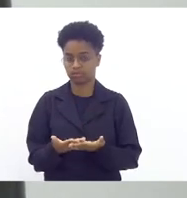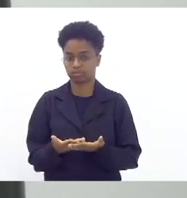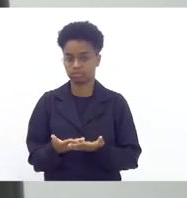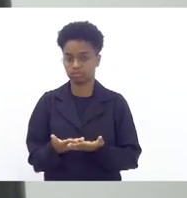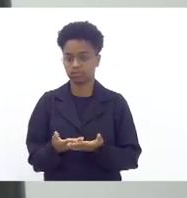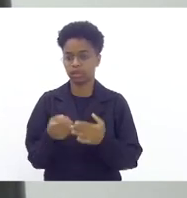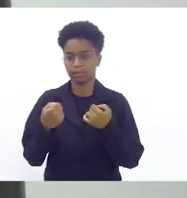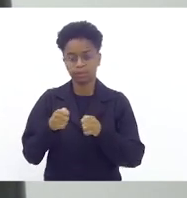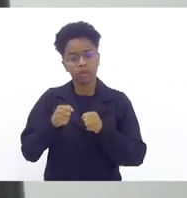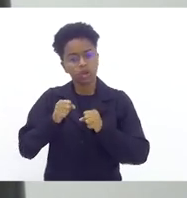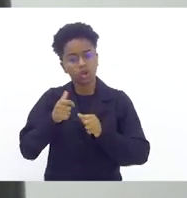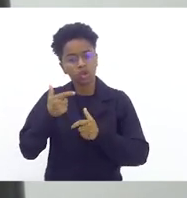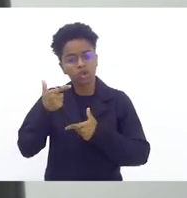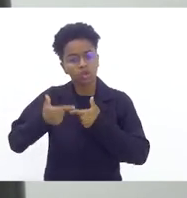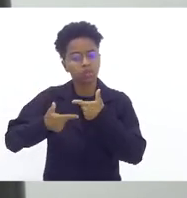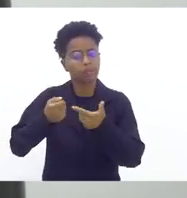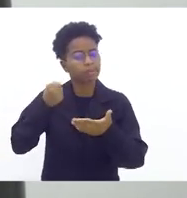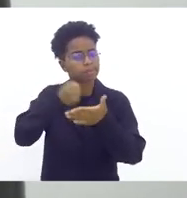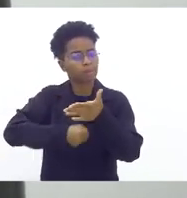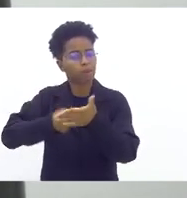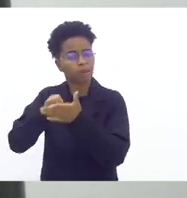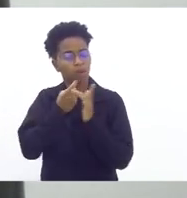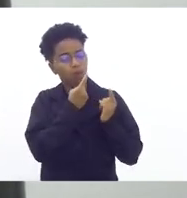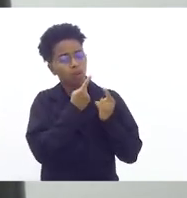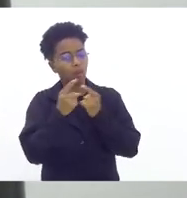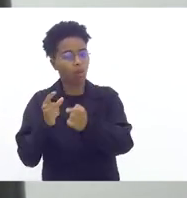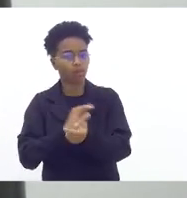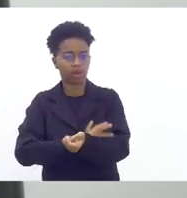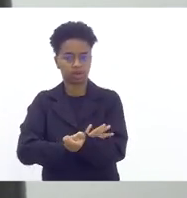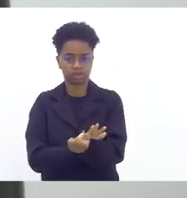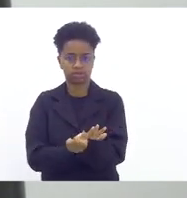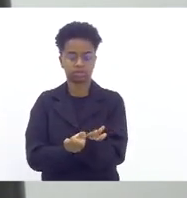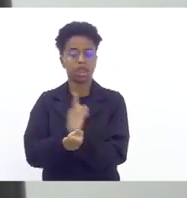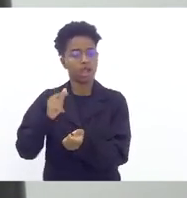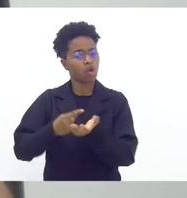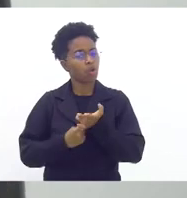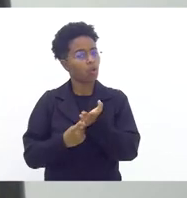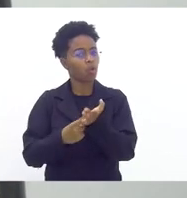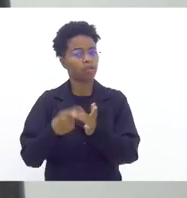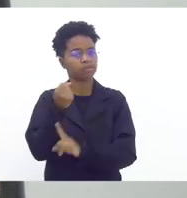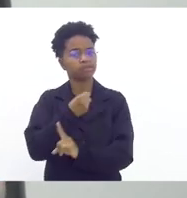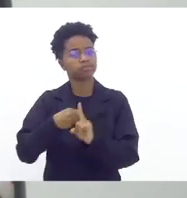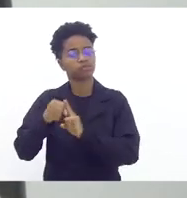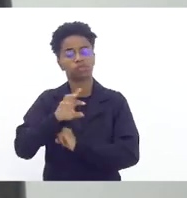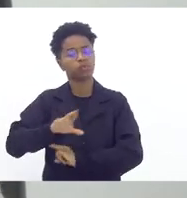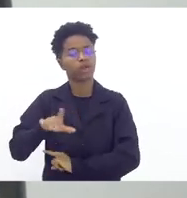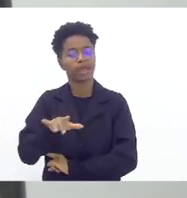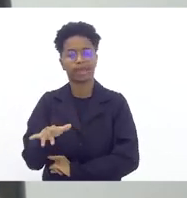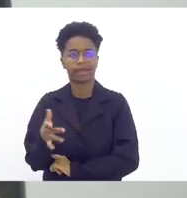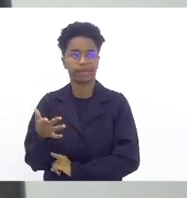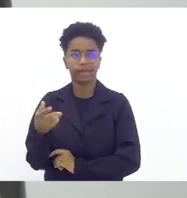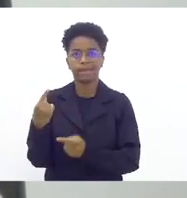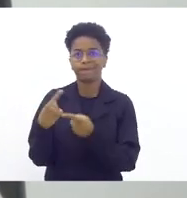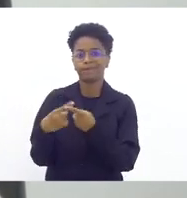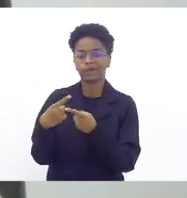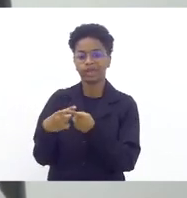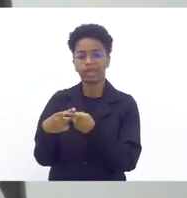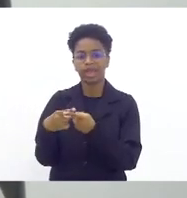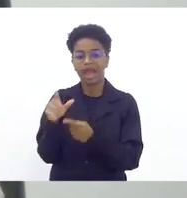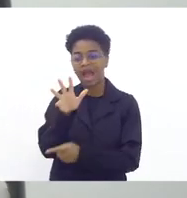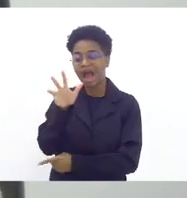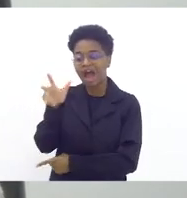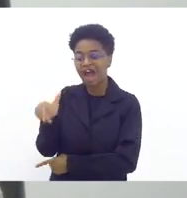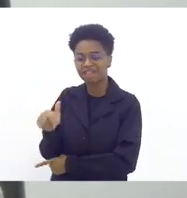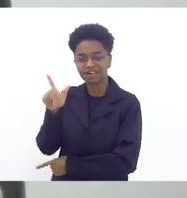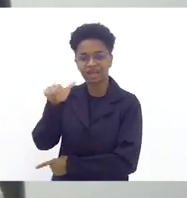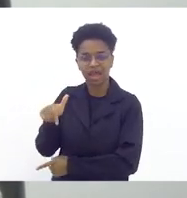lutar contra o racismo. É um compromisso civilizatório, não só porque a mãe África é o